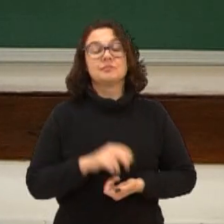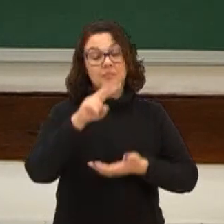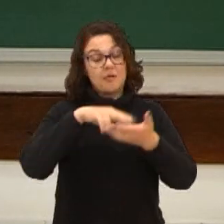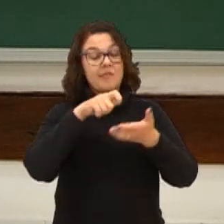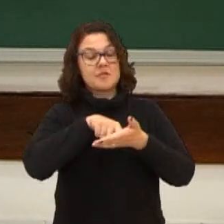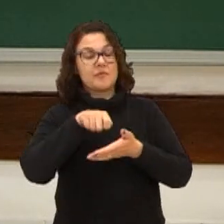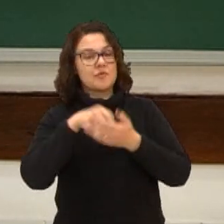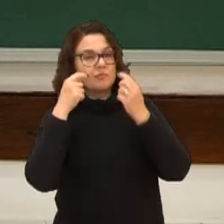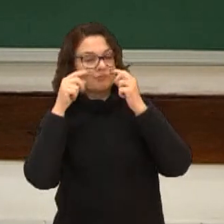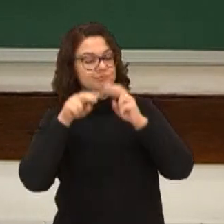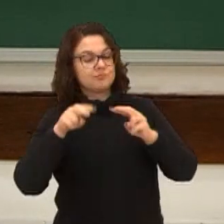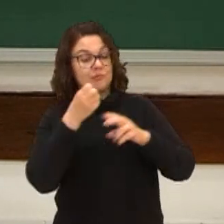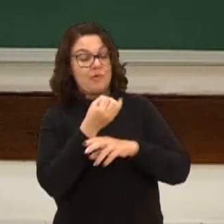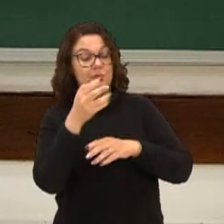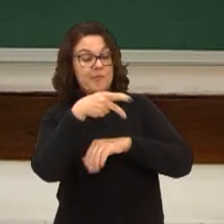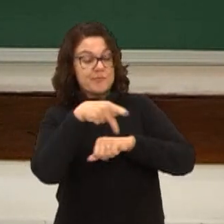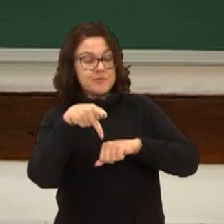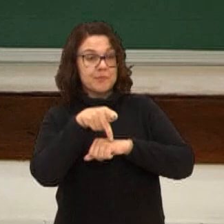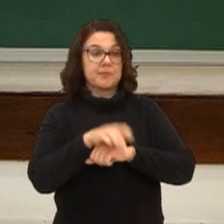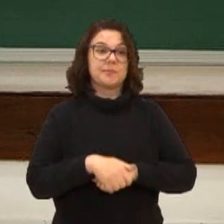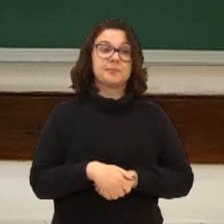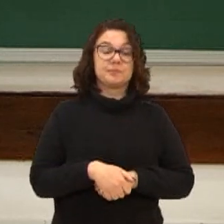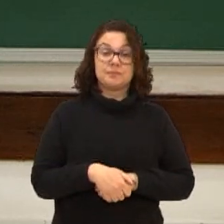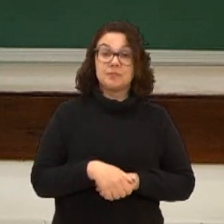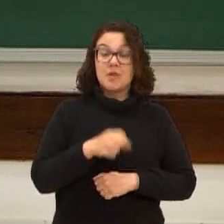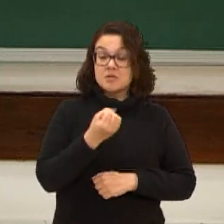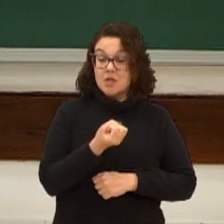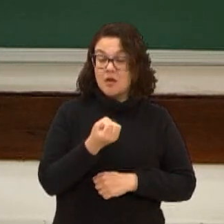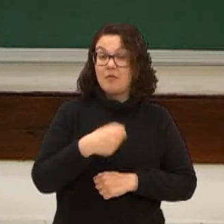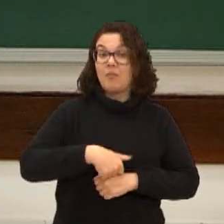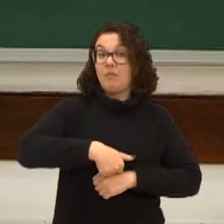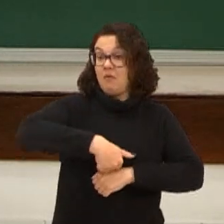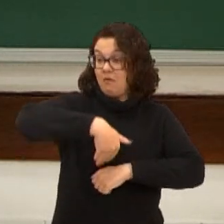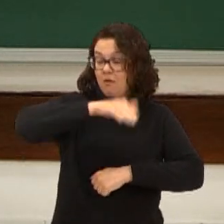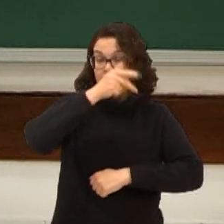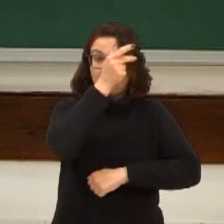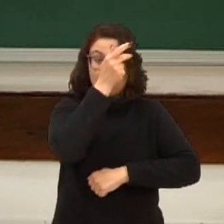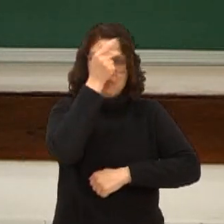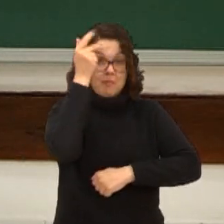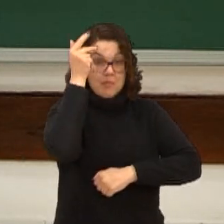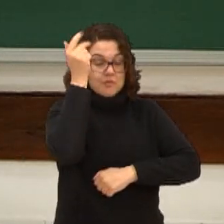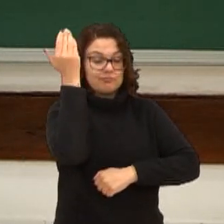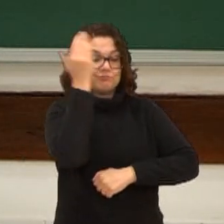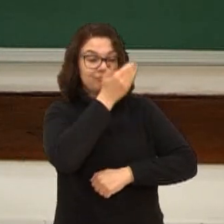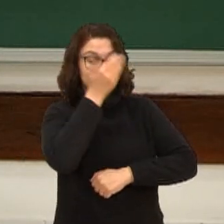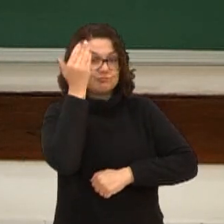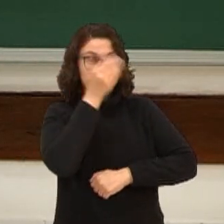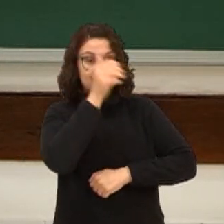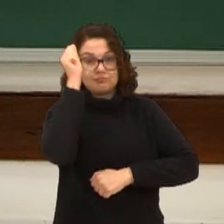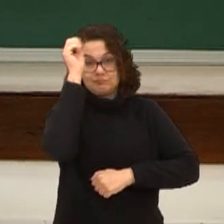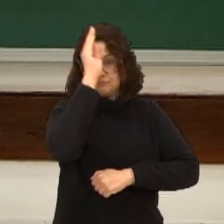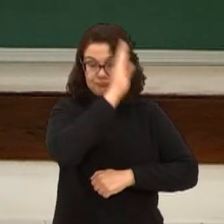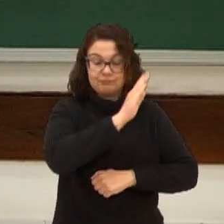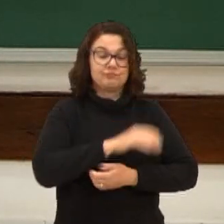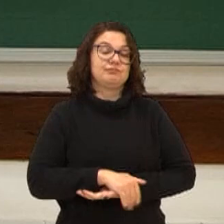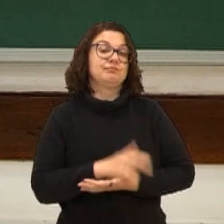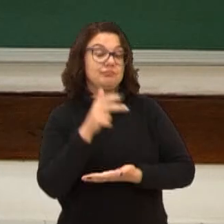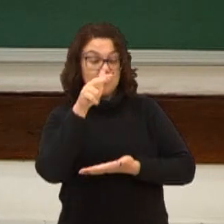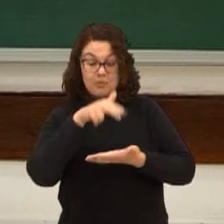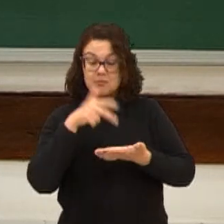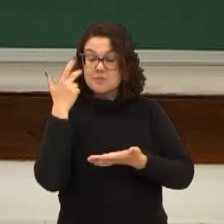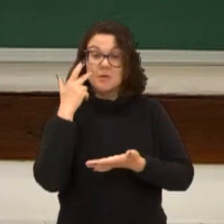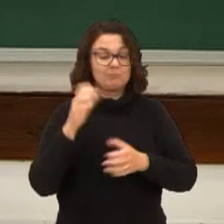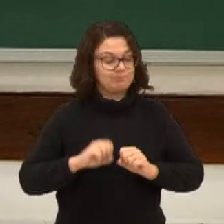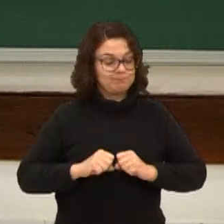alguns países e vai ver que em alguns países essa taxa é bem alta, né, do analfabetismo, dessas pessoas que não possuem